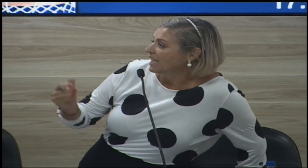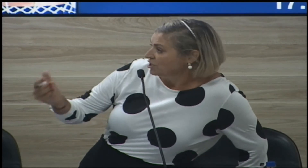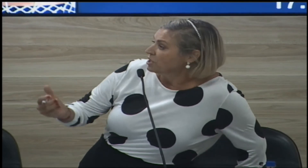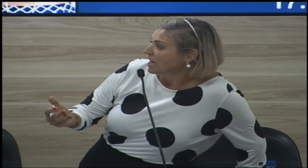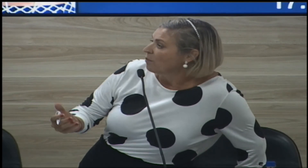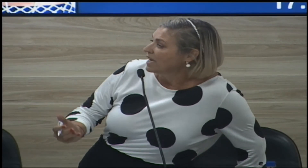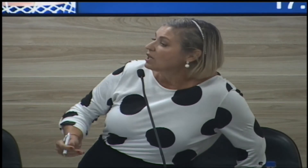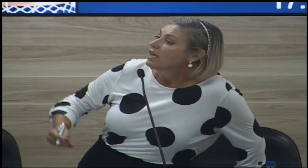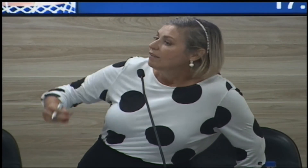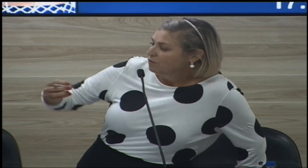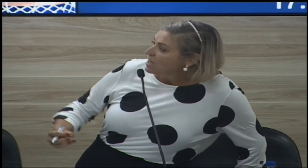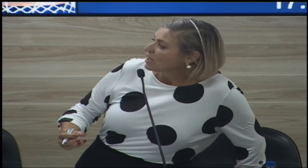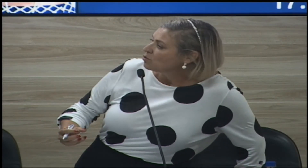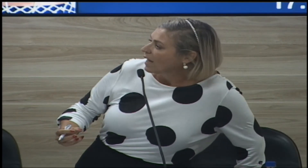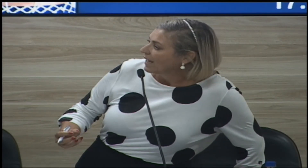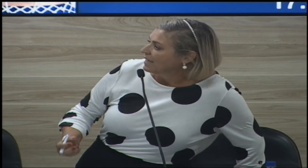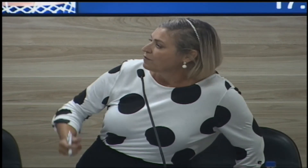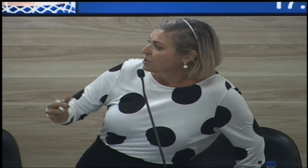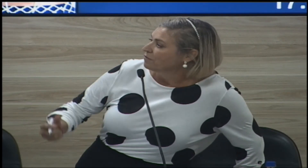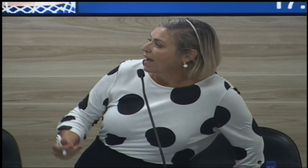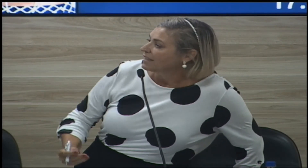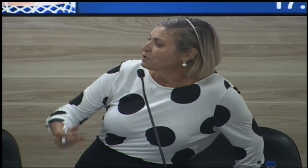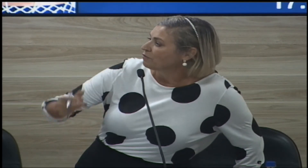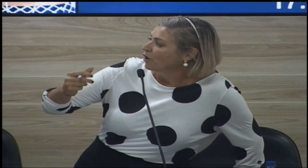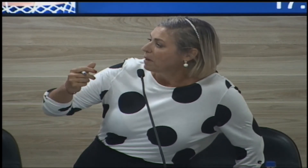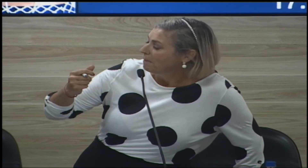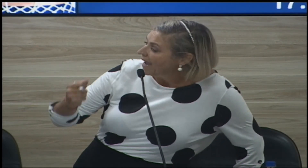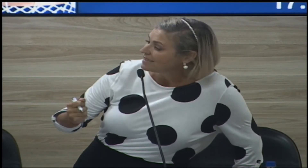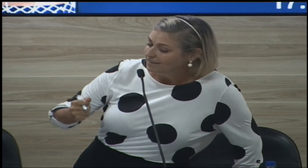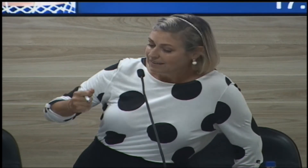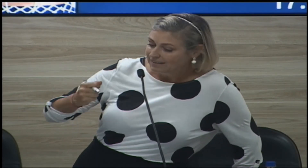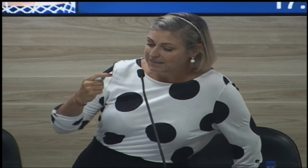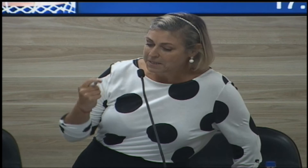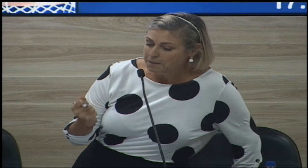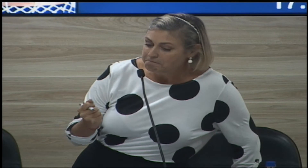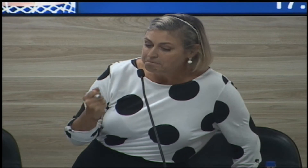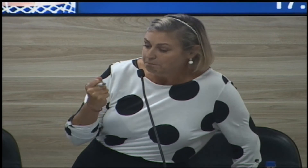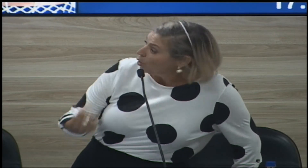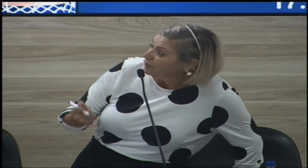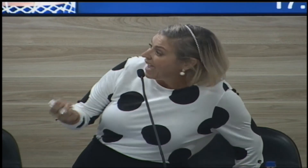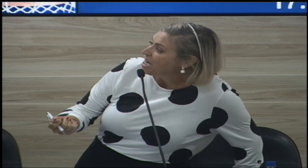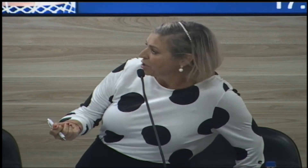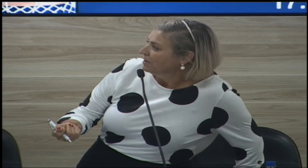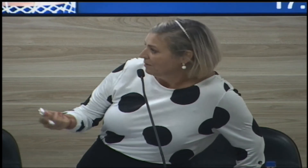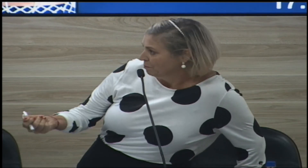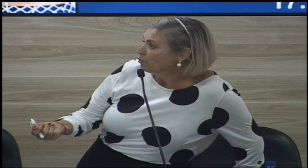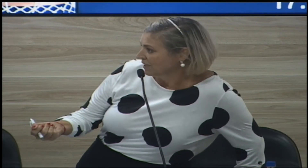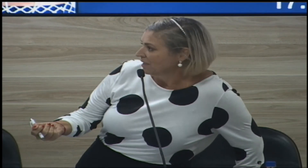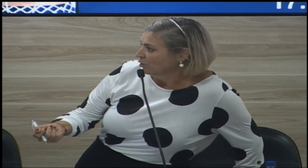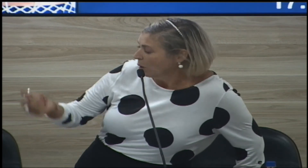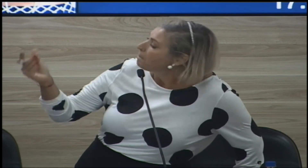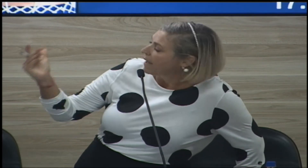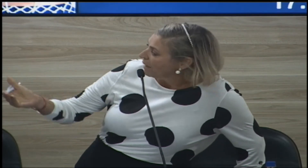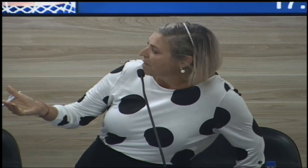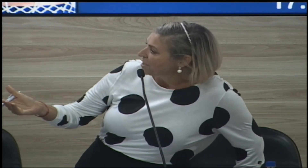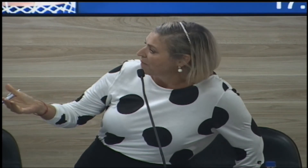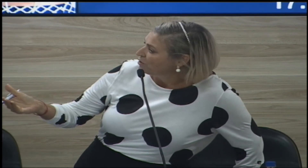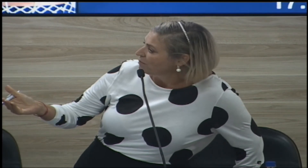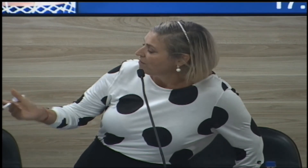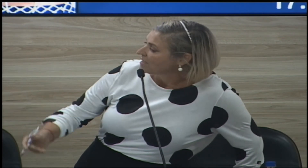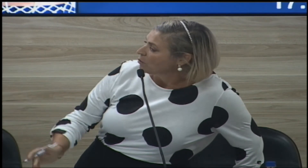parte. Vereador, não pode ir a parte na justificativa. Numa municipal ou estadual,